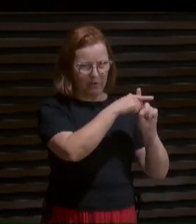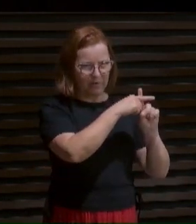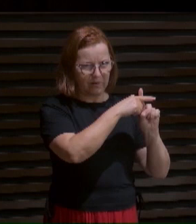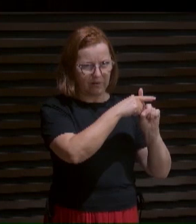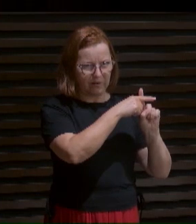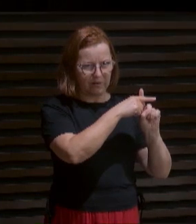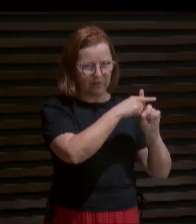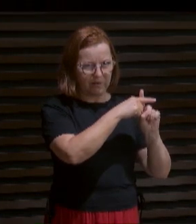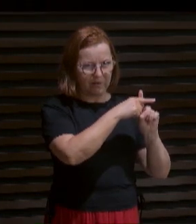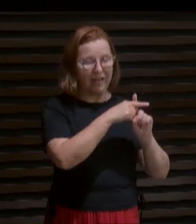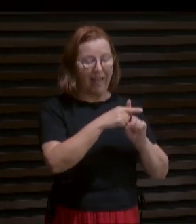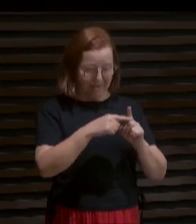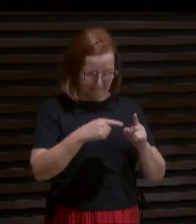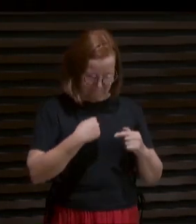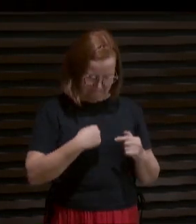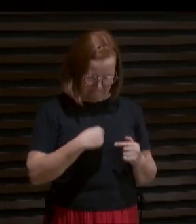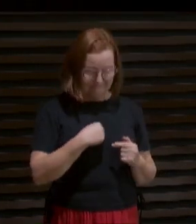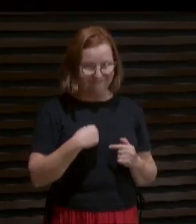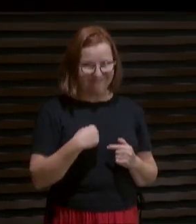de ouro, de prata,